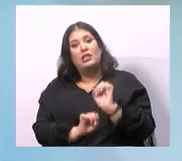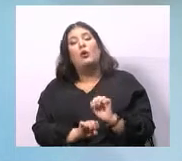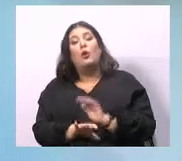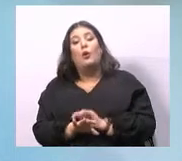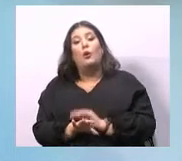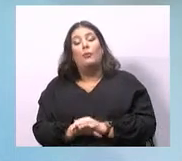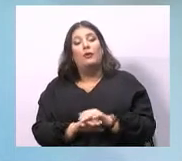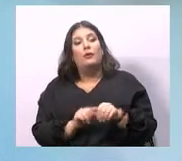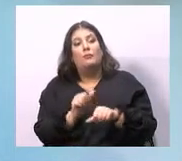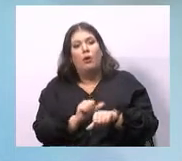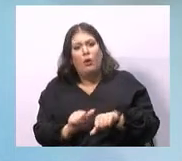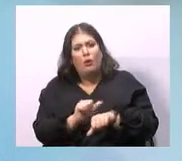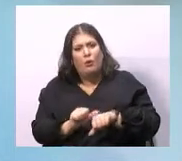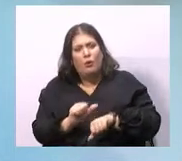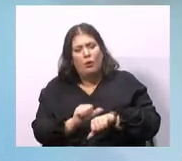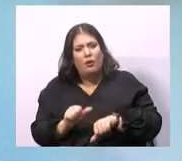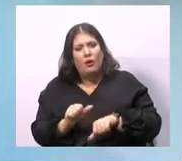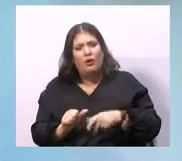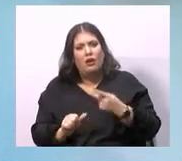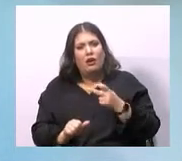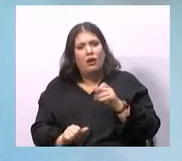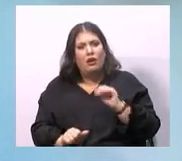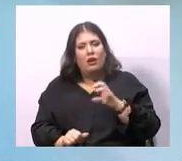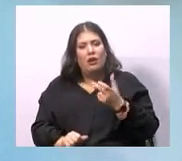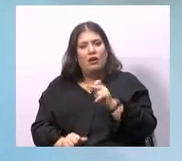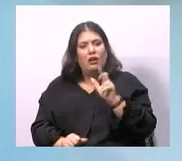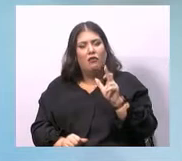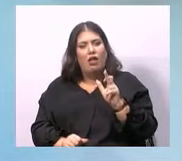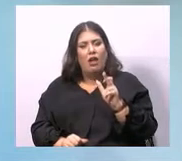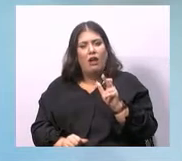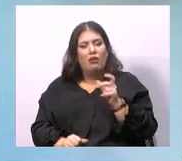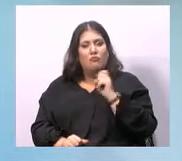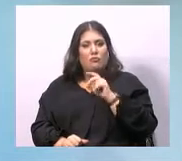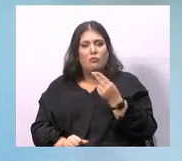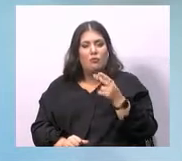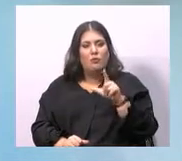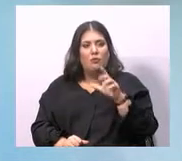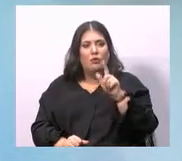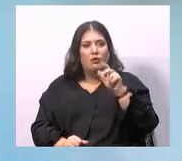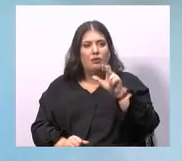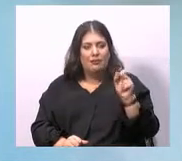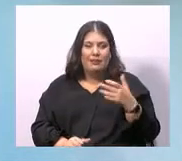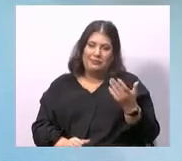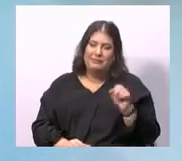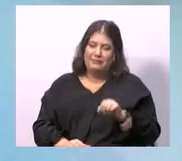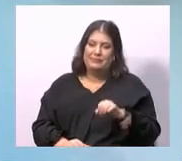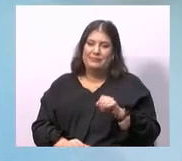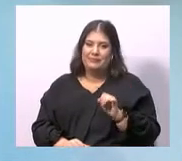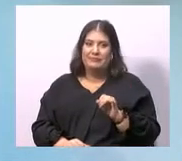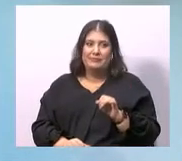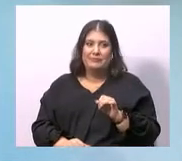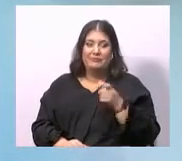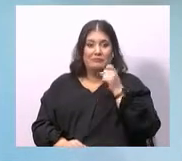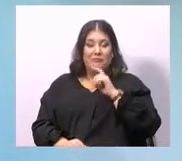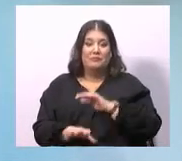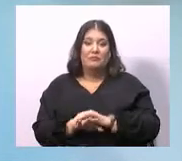facto, para ser operada uma ferida dita vascular, talvez uma úlcera vascular... Sim. É isso mesmo, pronto. Provavelmente